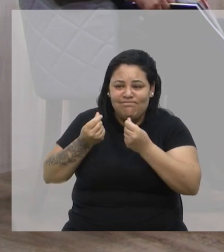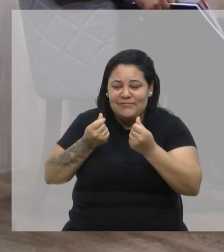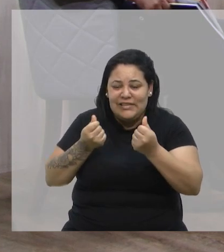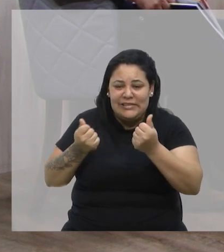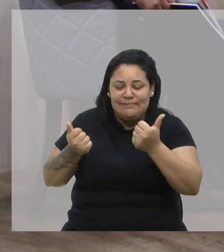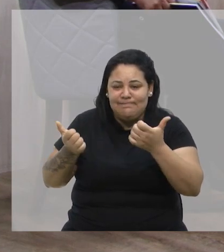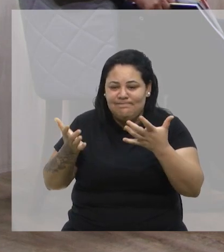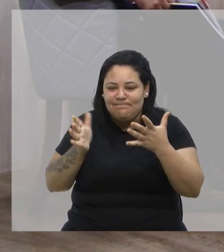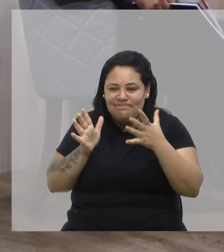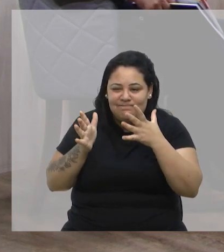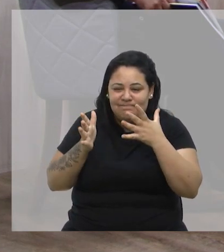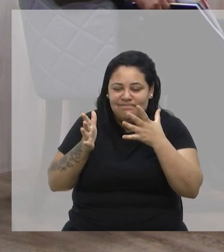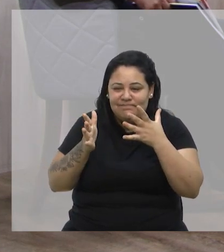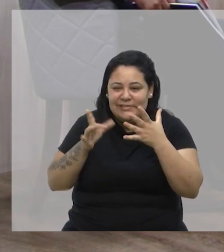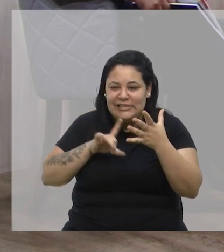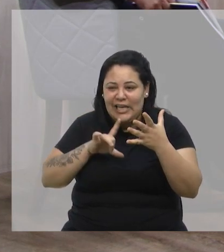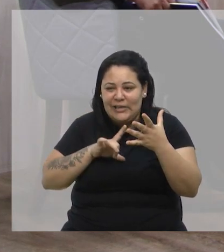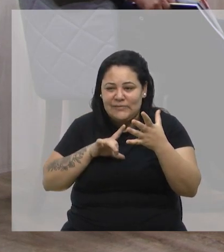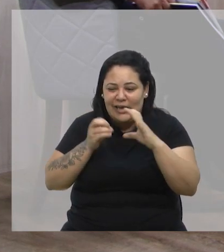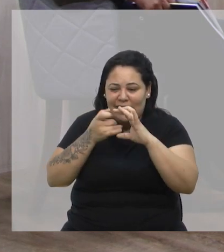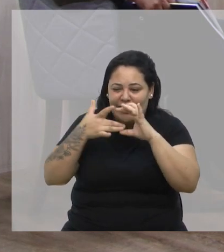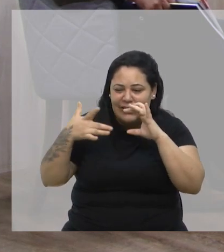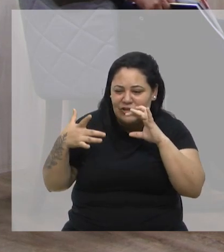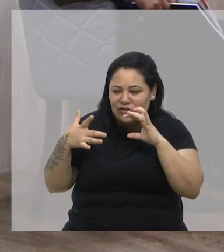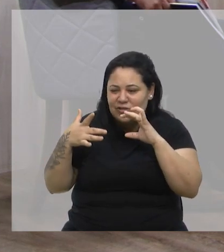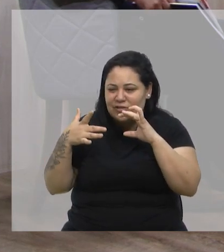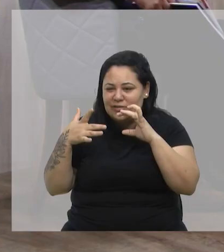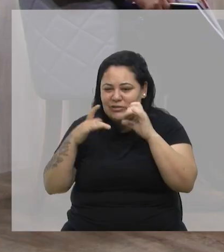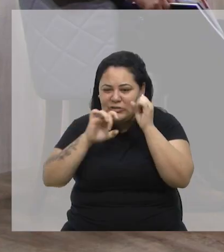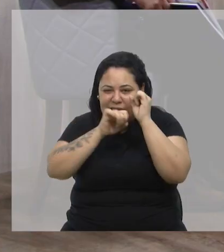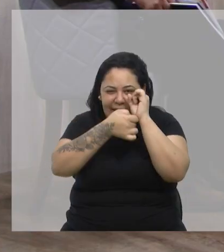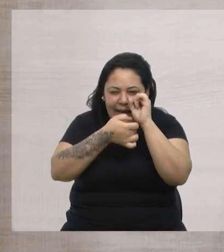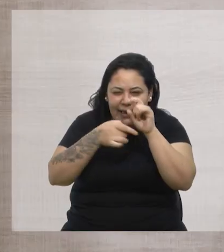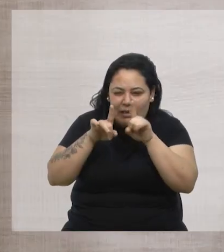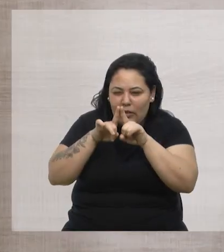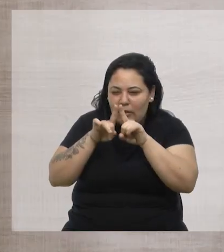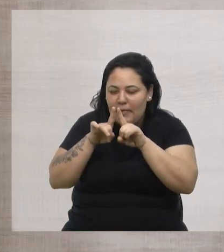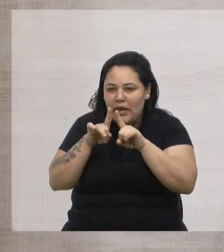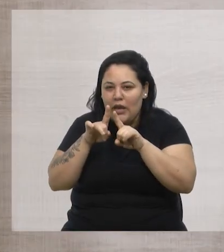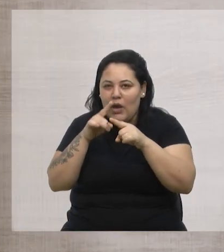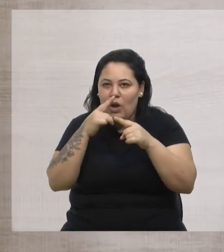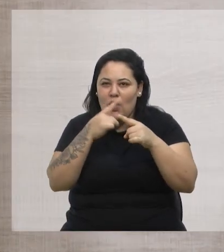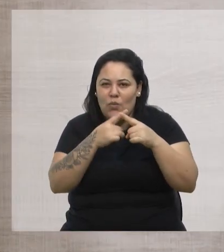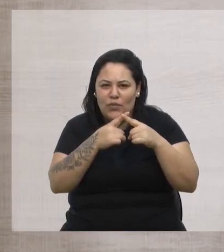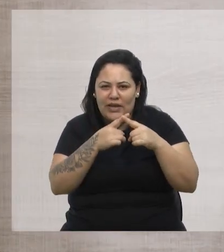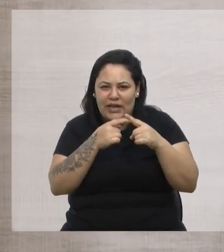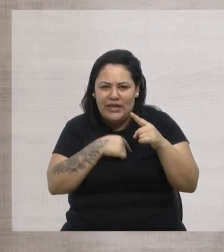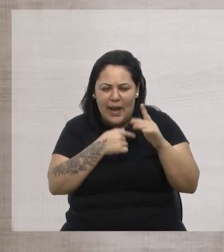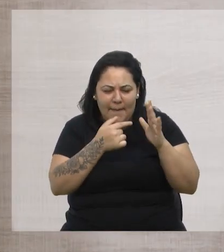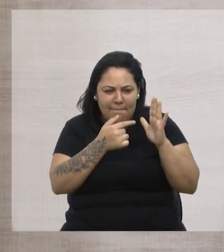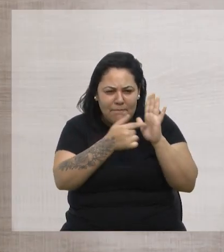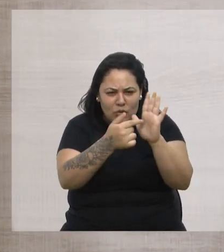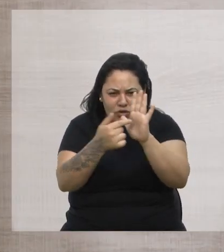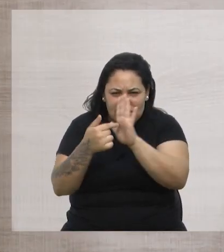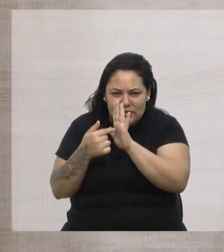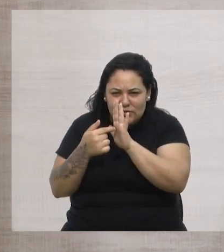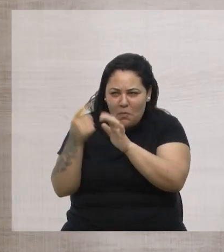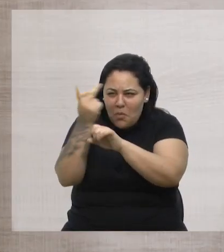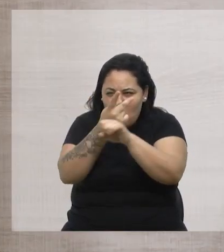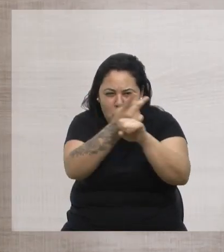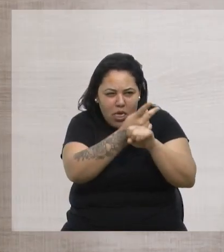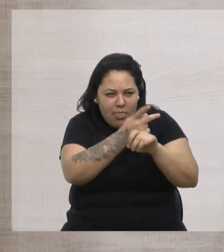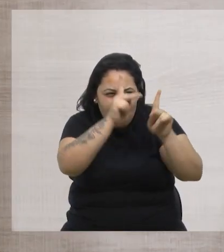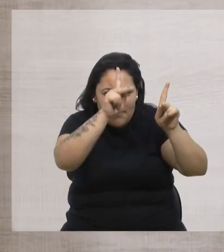também. Porque, ao mesmo tempo que ele está fazendo parte desse sistema que